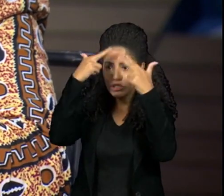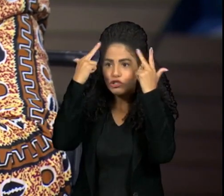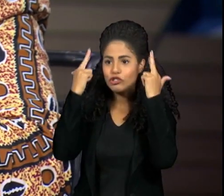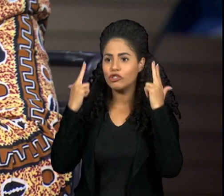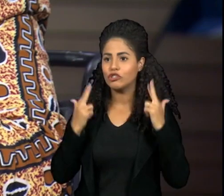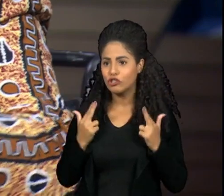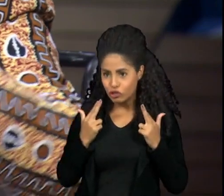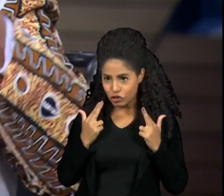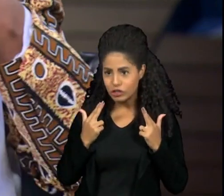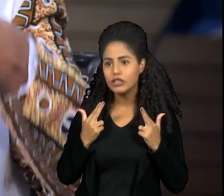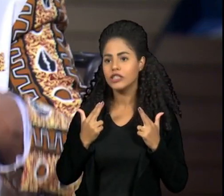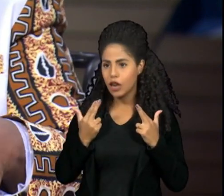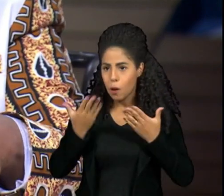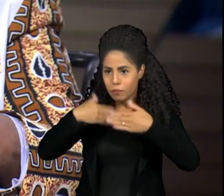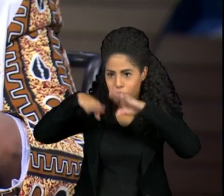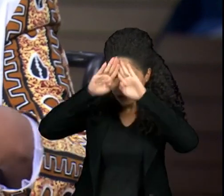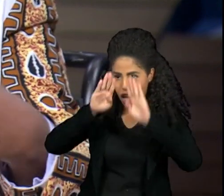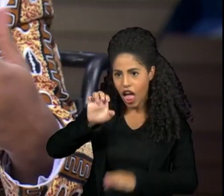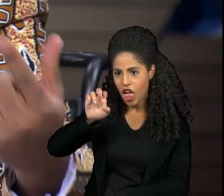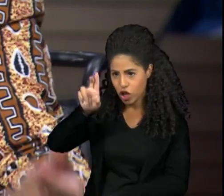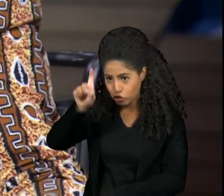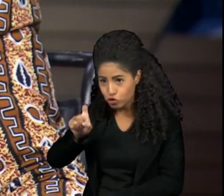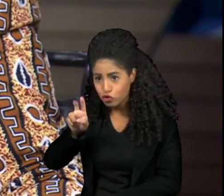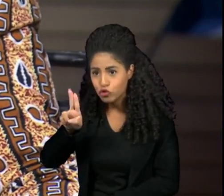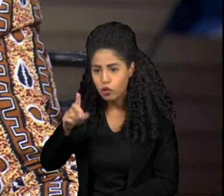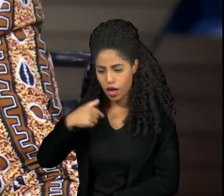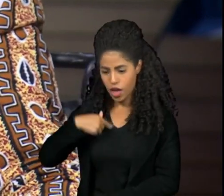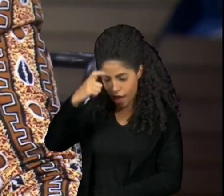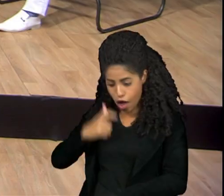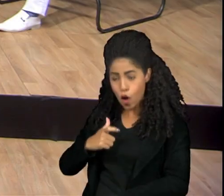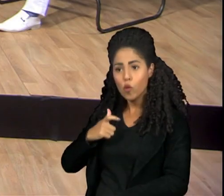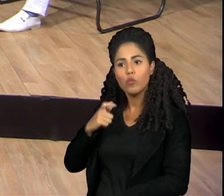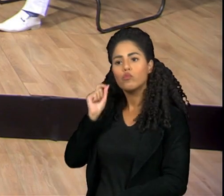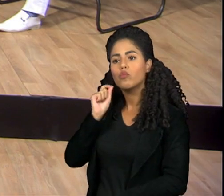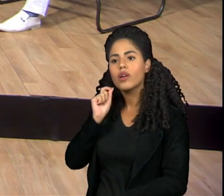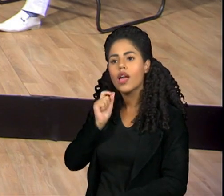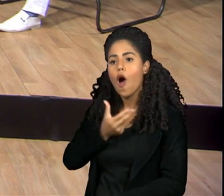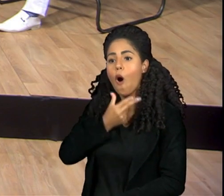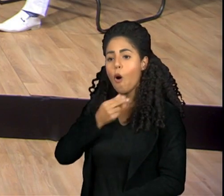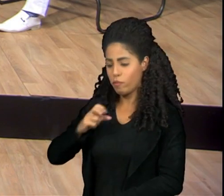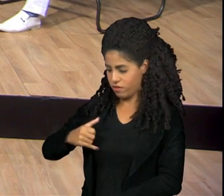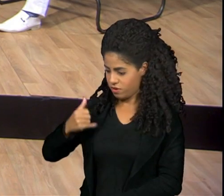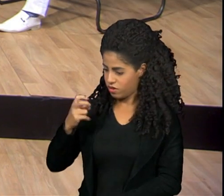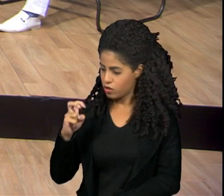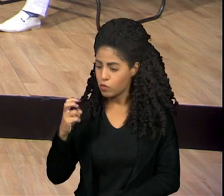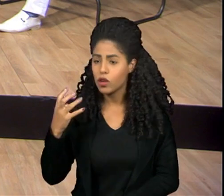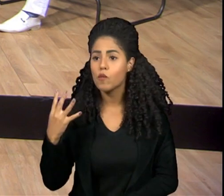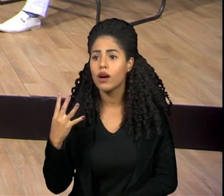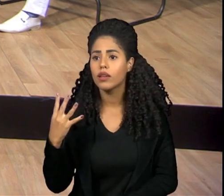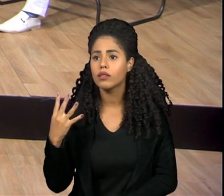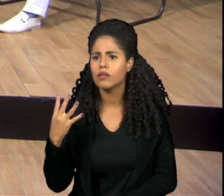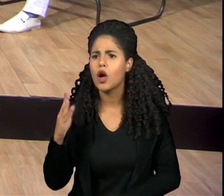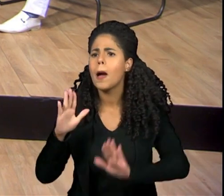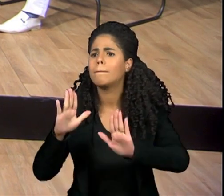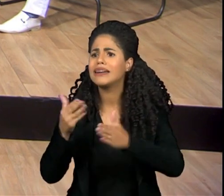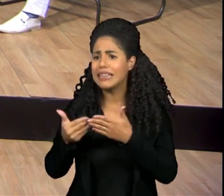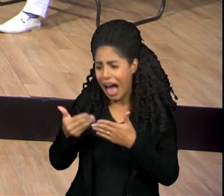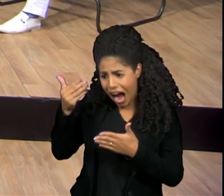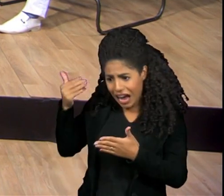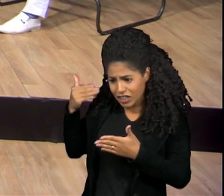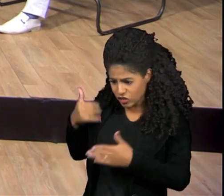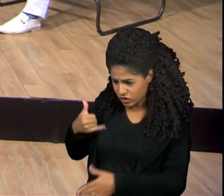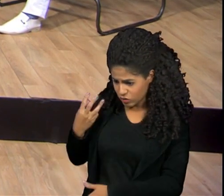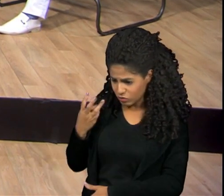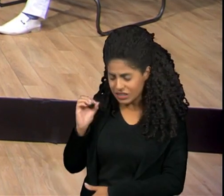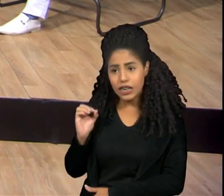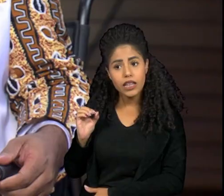Opá Exu, nas minhas vestes, porque eu sou um senhor de 54 anos. Mas eu não fazia isso aos 30